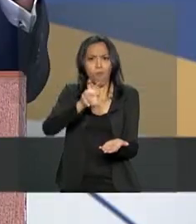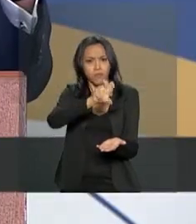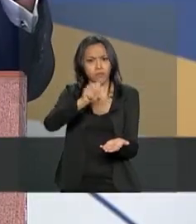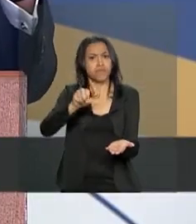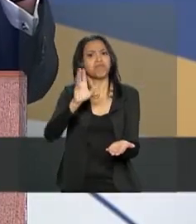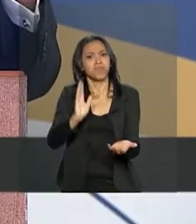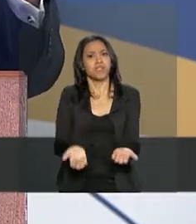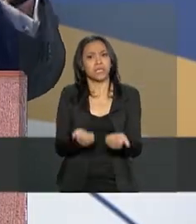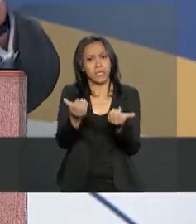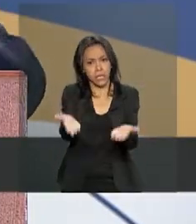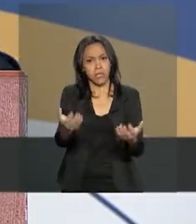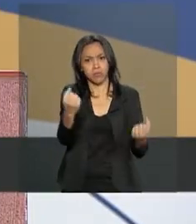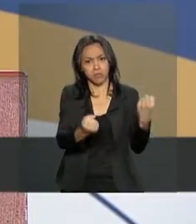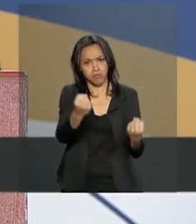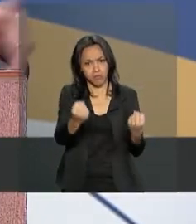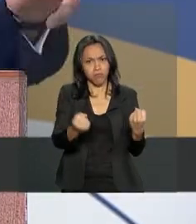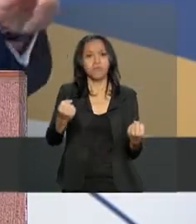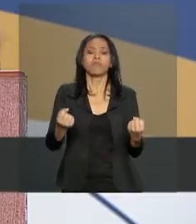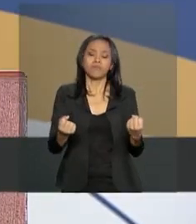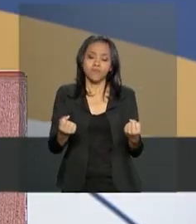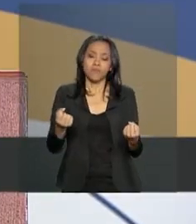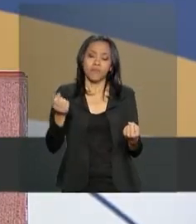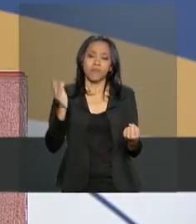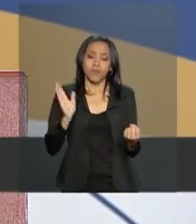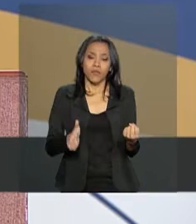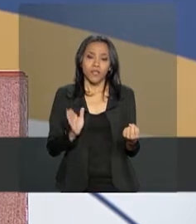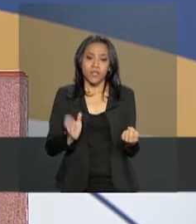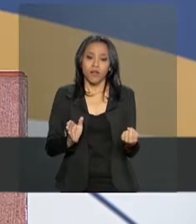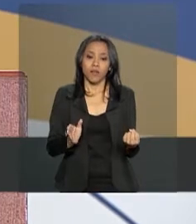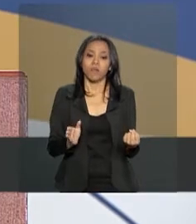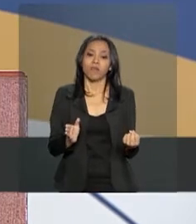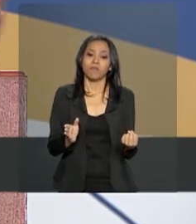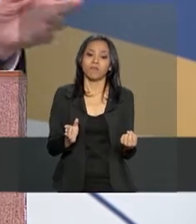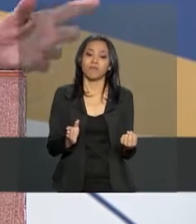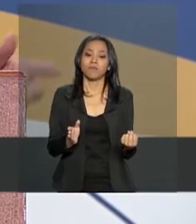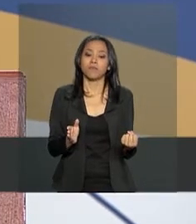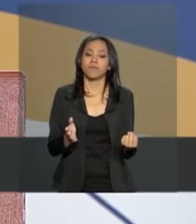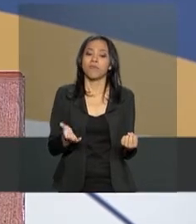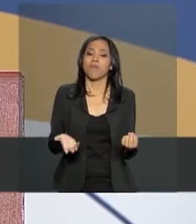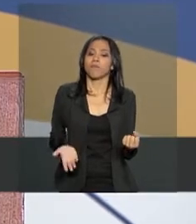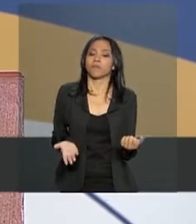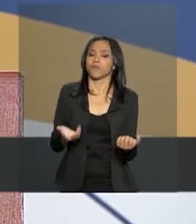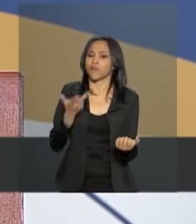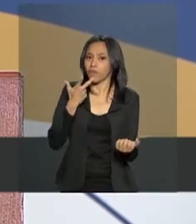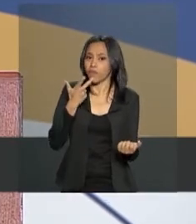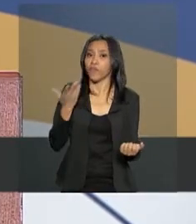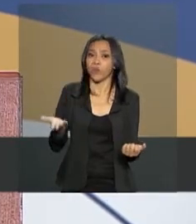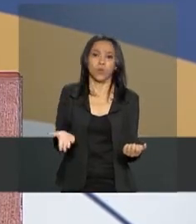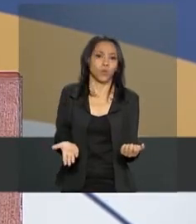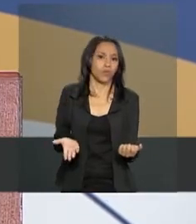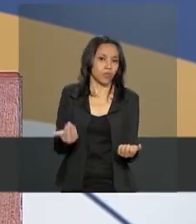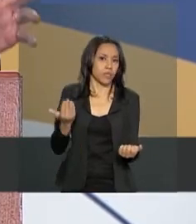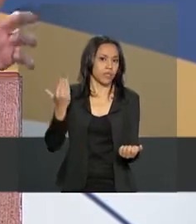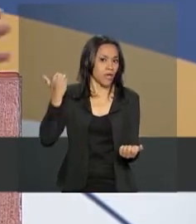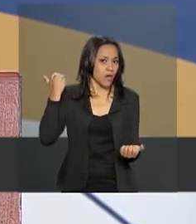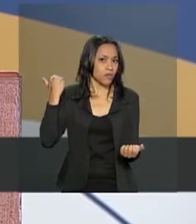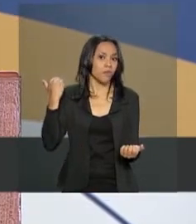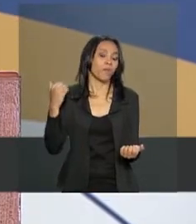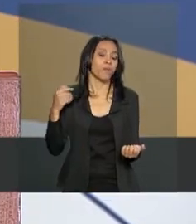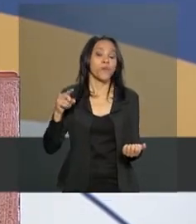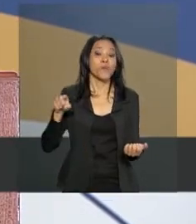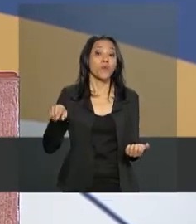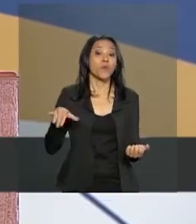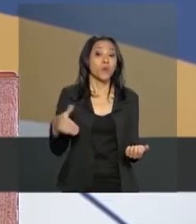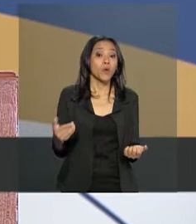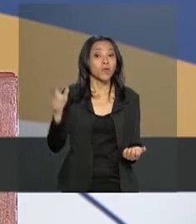botou dirão que ele assim como osmar terra num passado muito recente é quando cuidou da questão